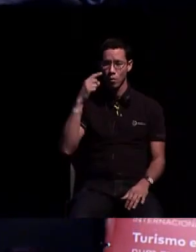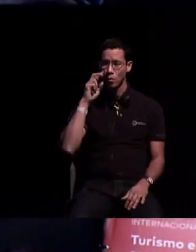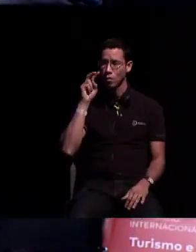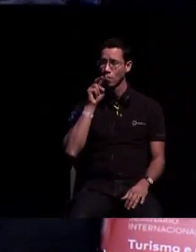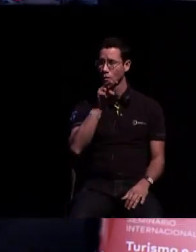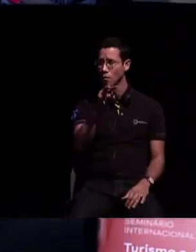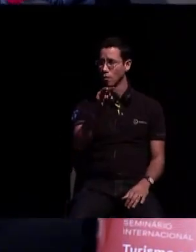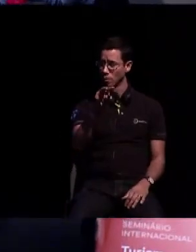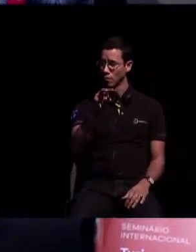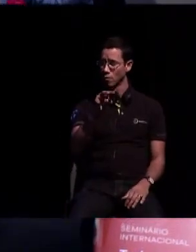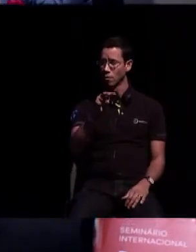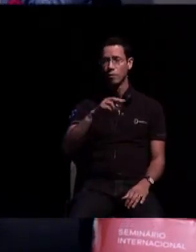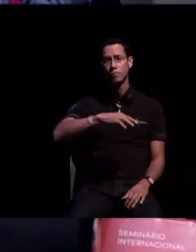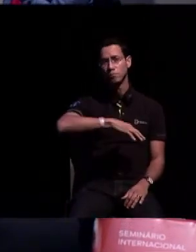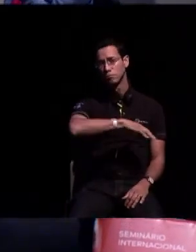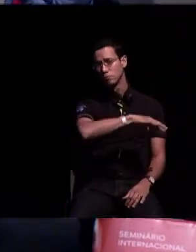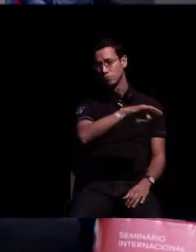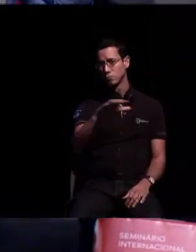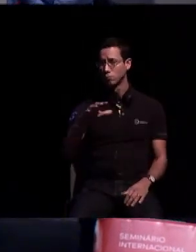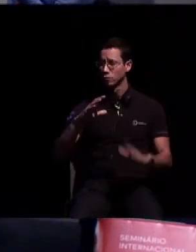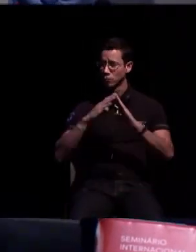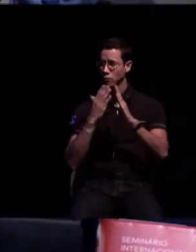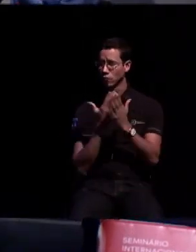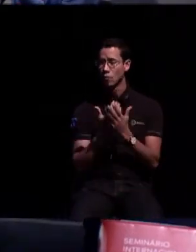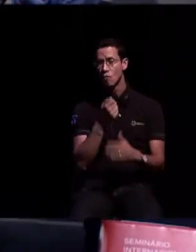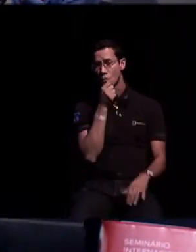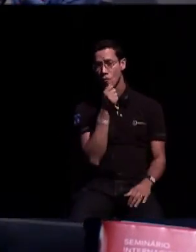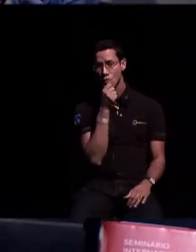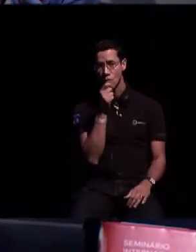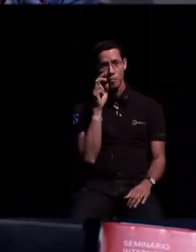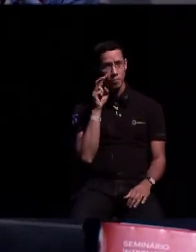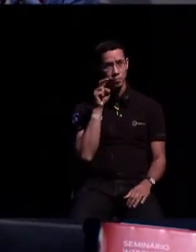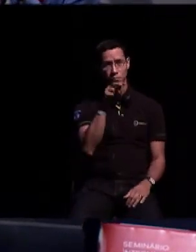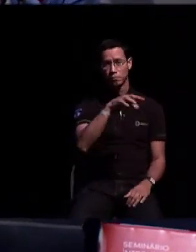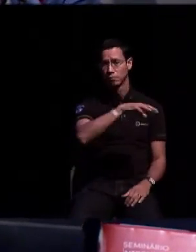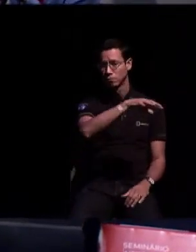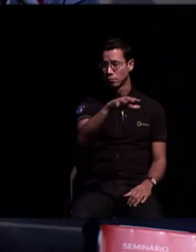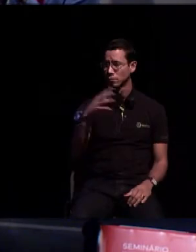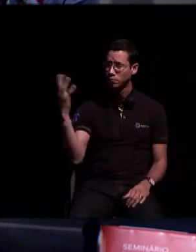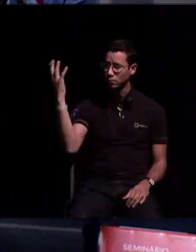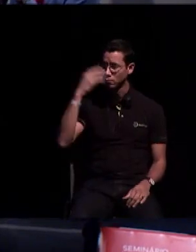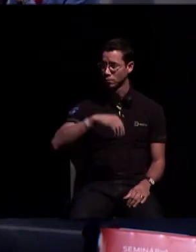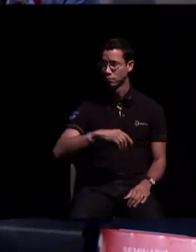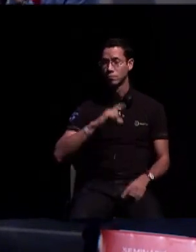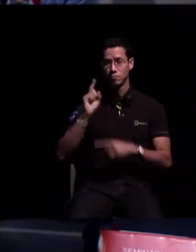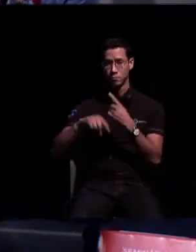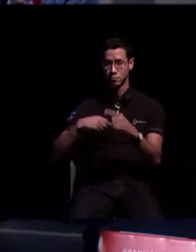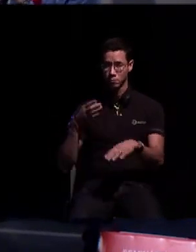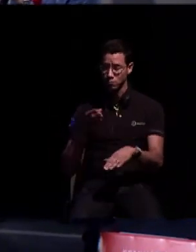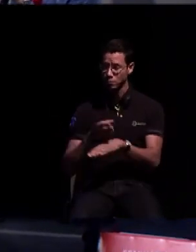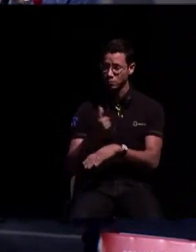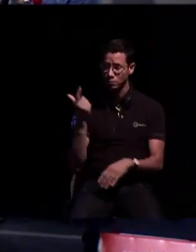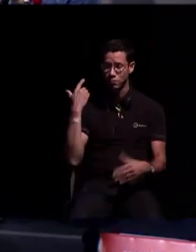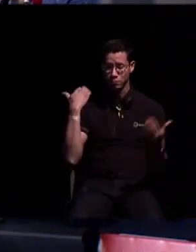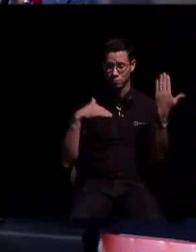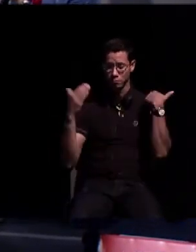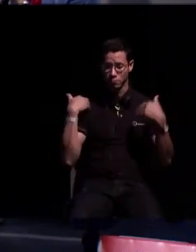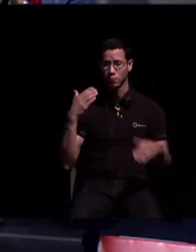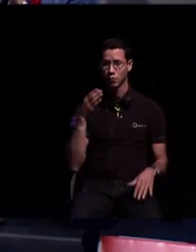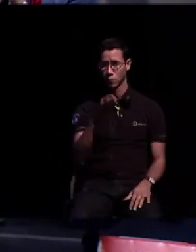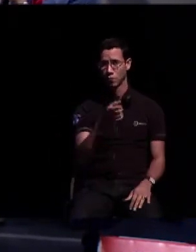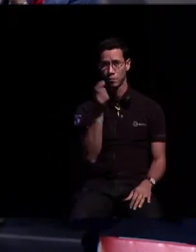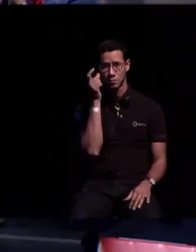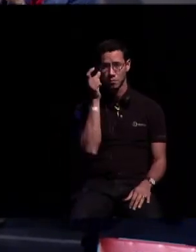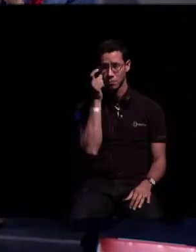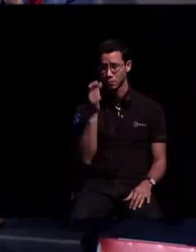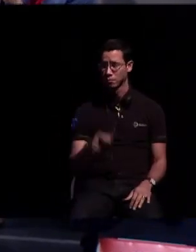do colégio, eu vi quando o rapaz me trouxe para cá, e eu achei lindo, eu disse assim, puxa vida, a próxima vez eu vou dar uma passeada por lá e tal. Né?